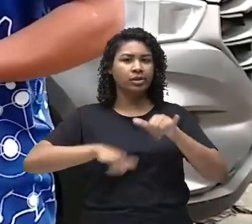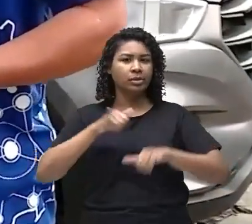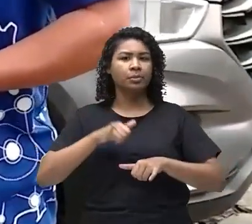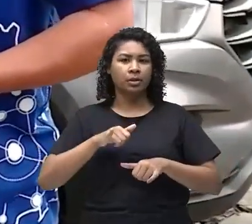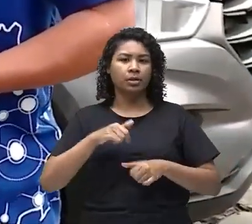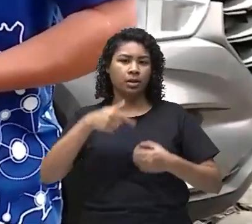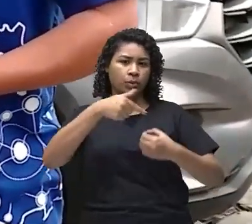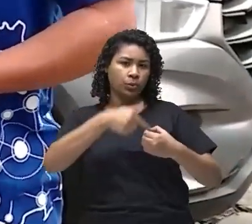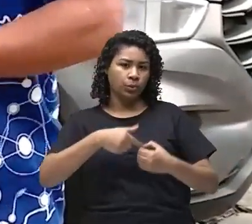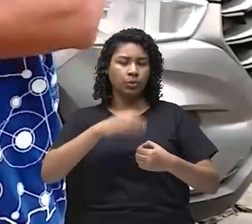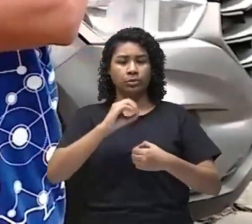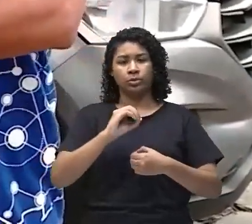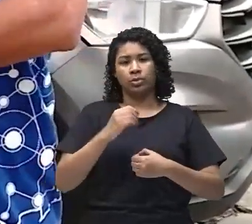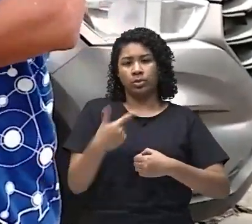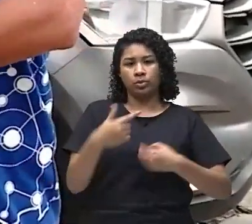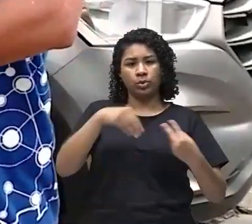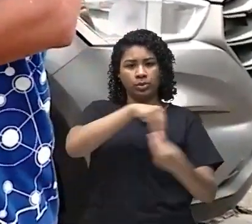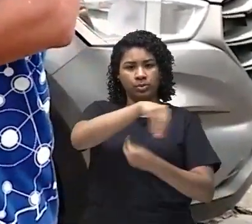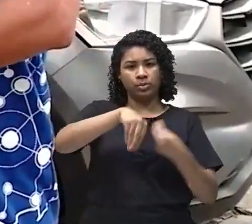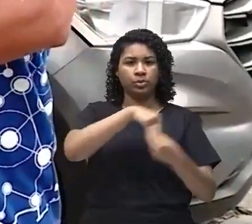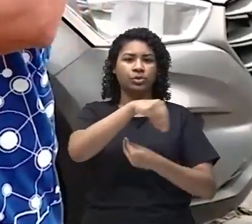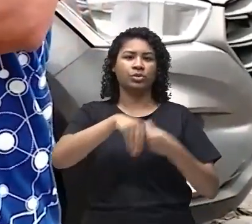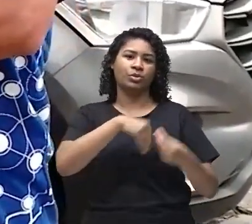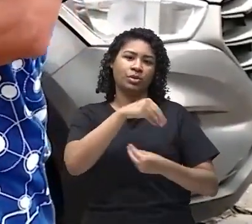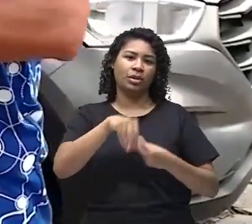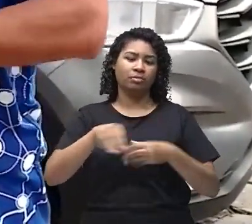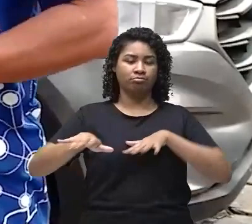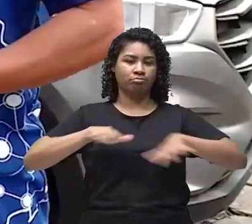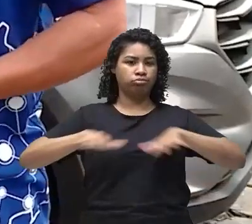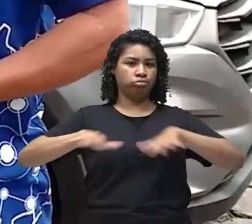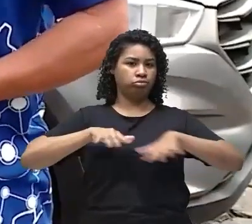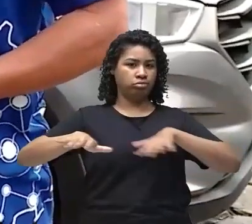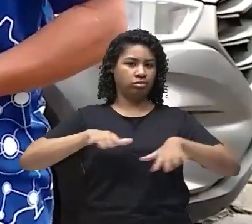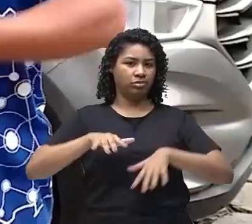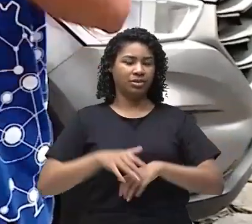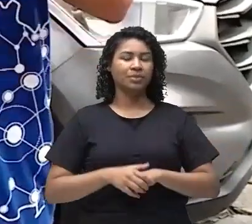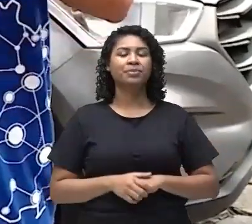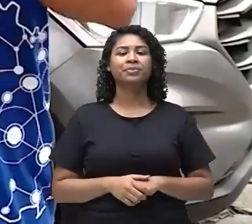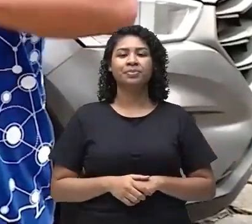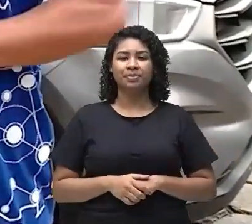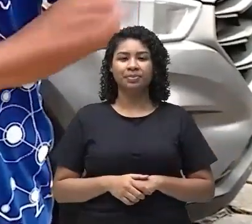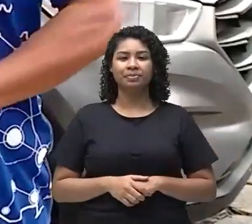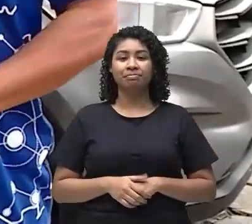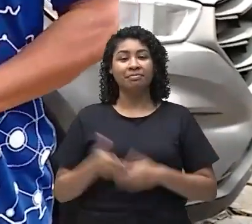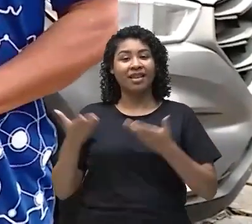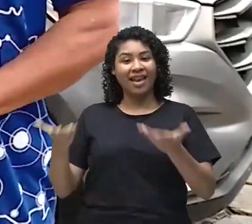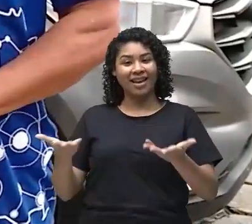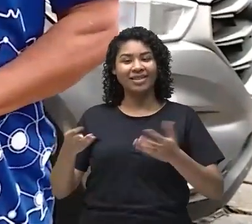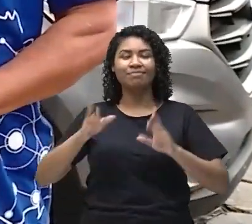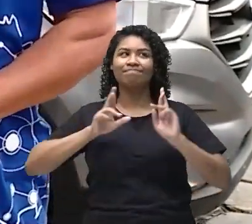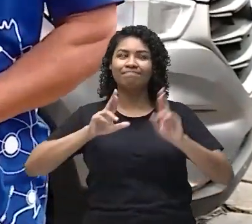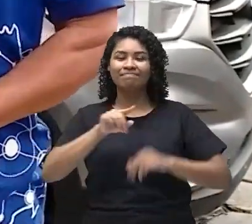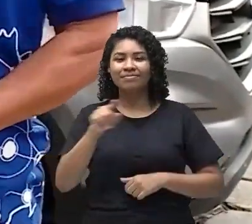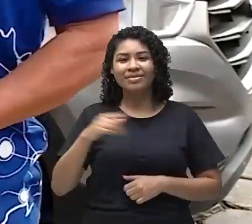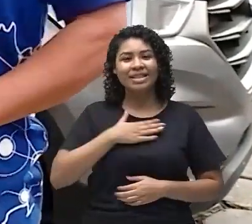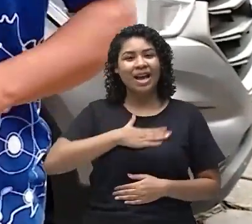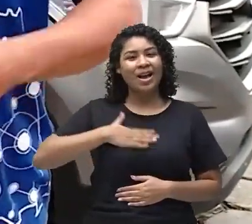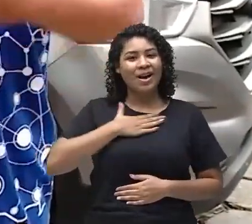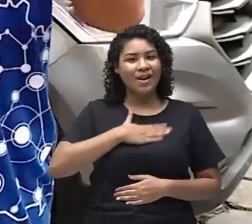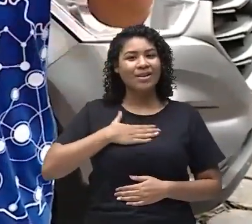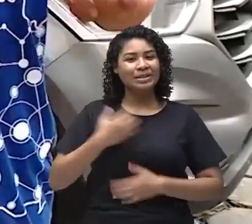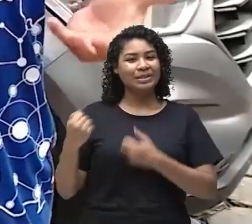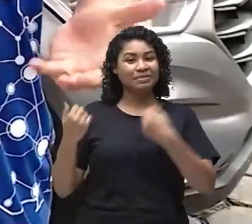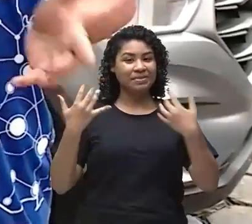combustível e do oxigênio transformada em cinética que a transferida para as rodas e é isso pessoal eu espero que vocês tenham gostado